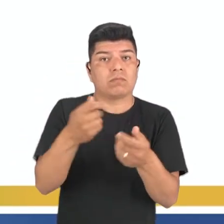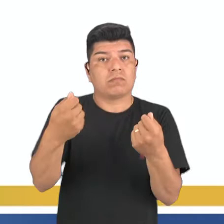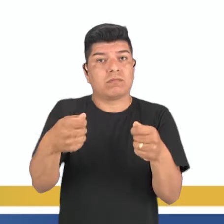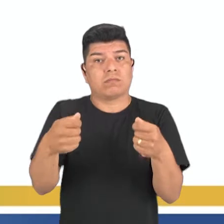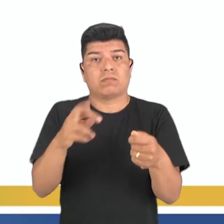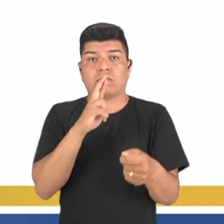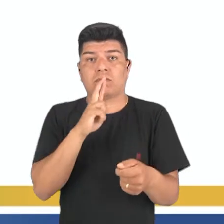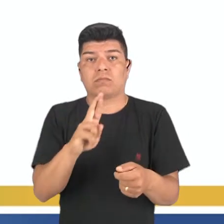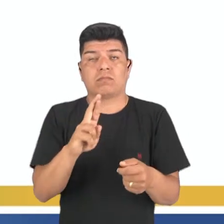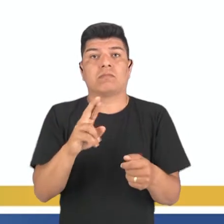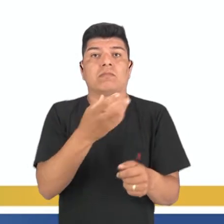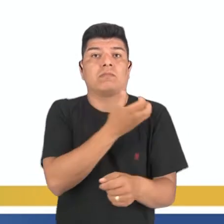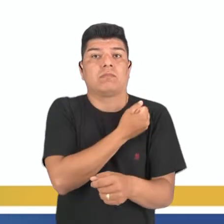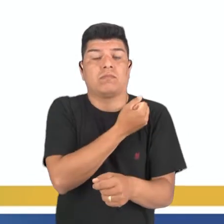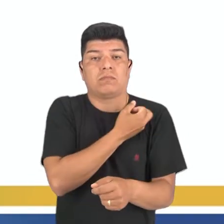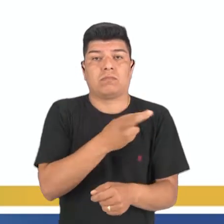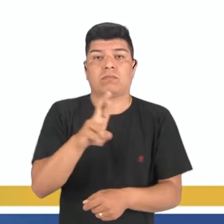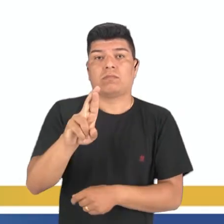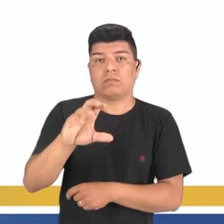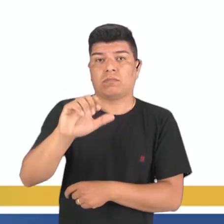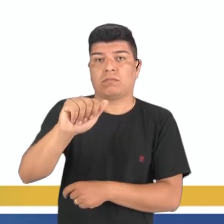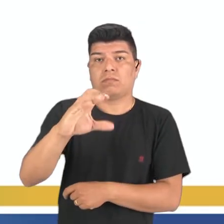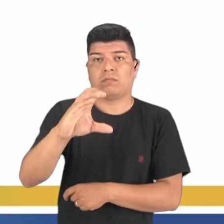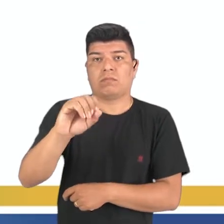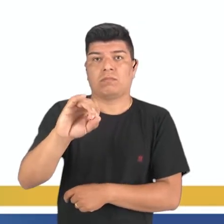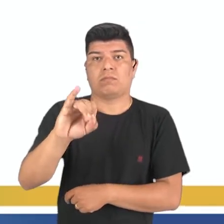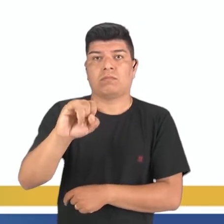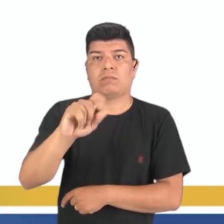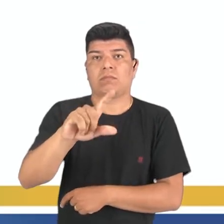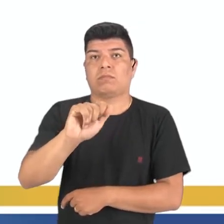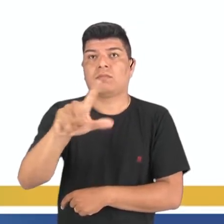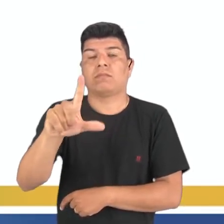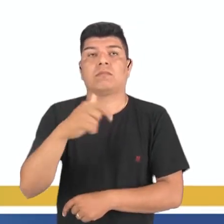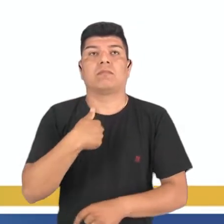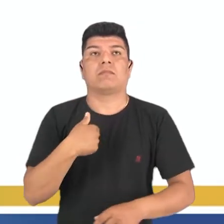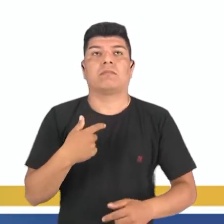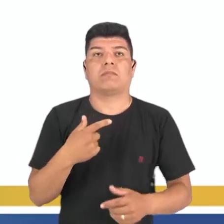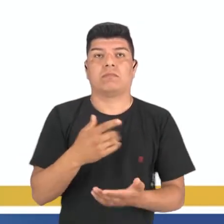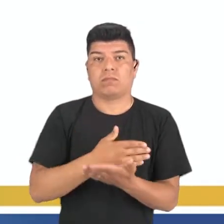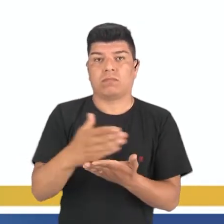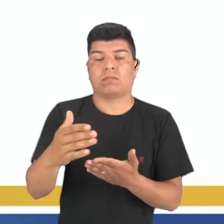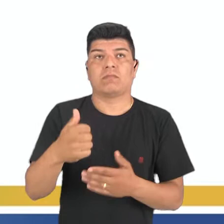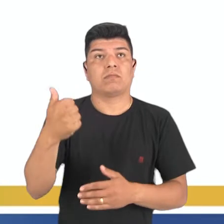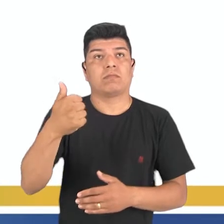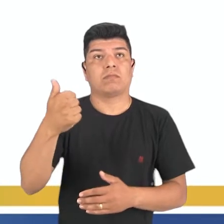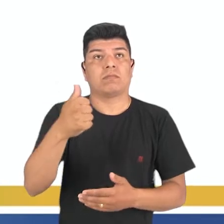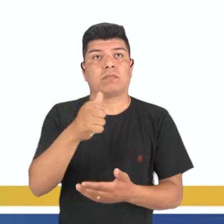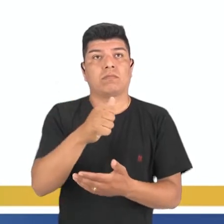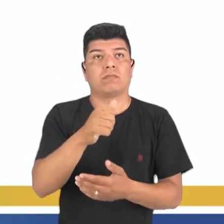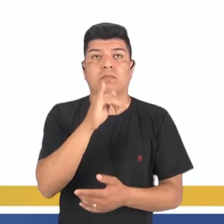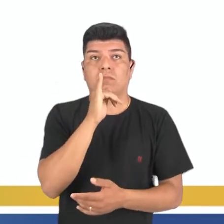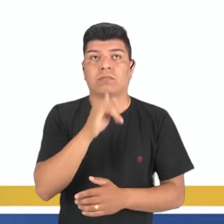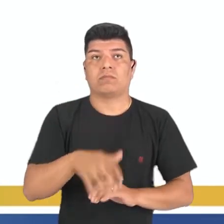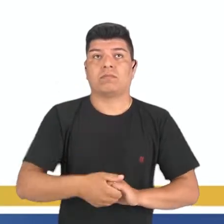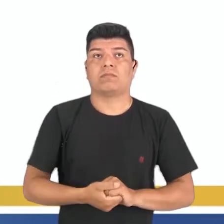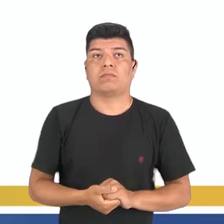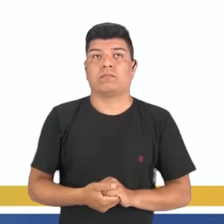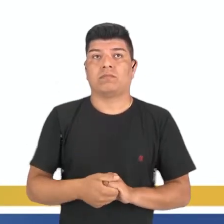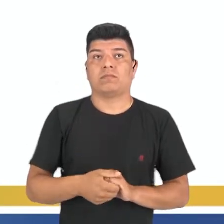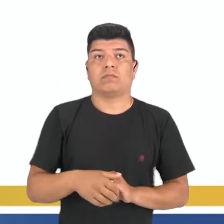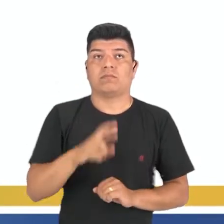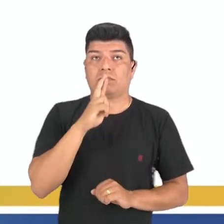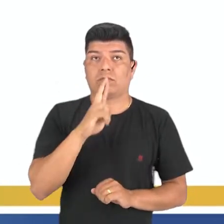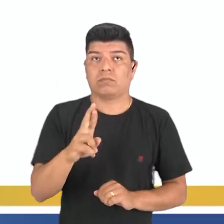obter como resposta números racionais. Então vamos iniciar aqui. Vamos fazer o primeiro exemplo.